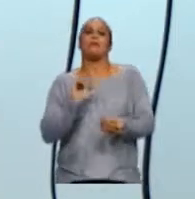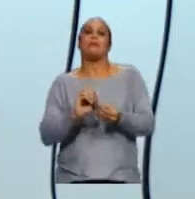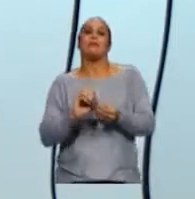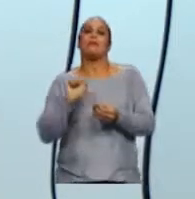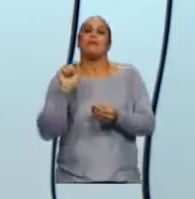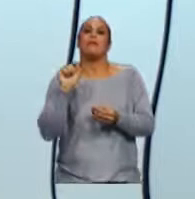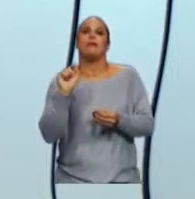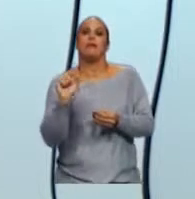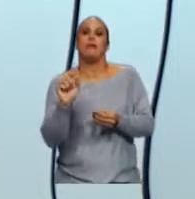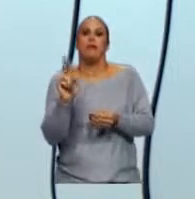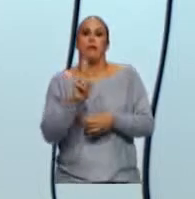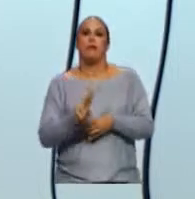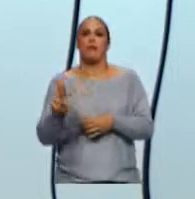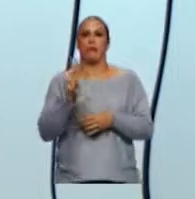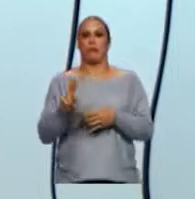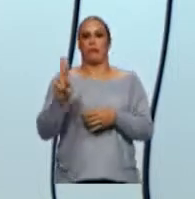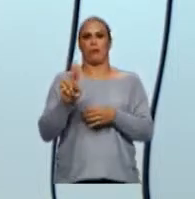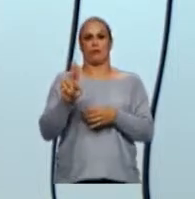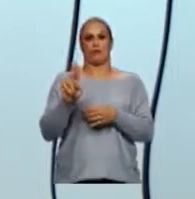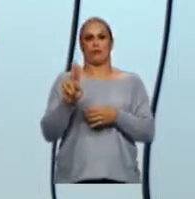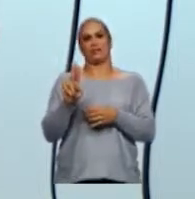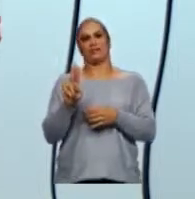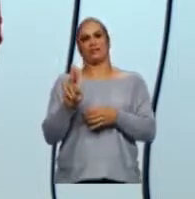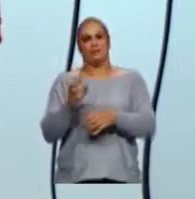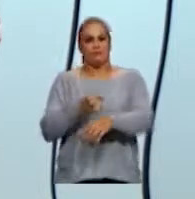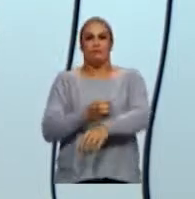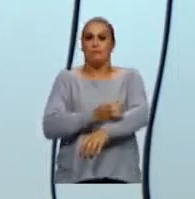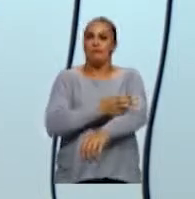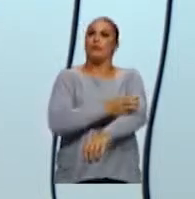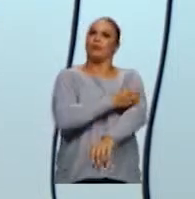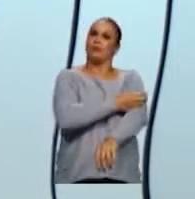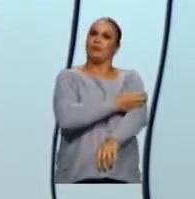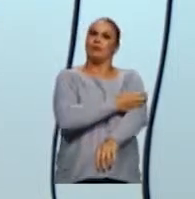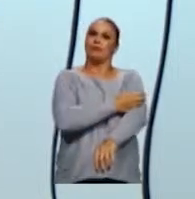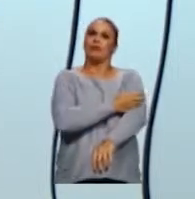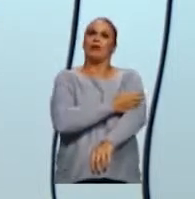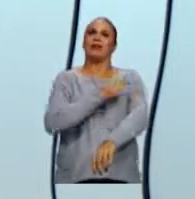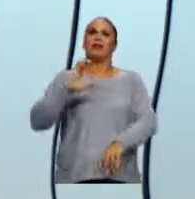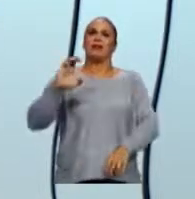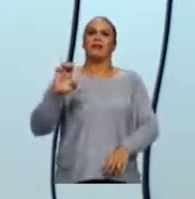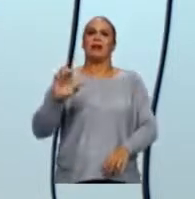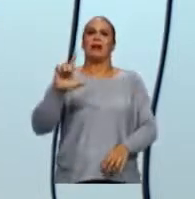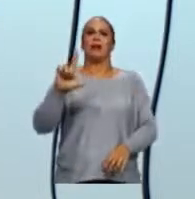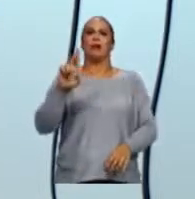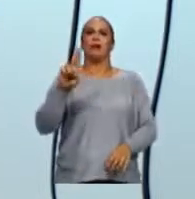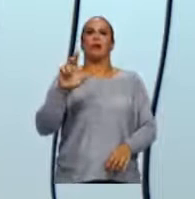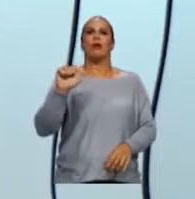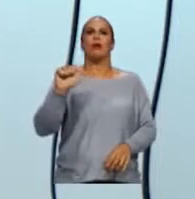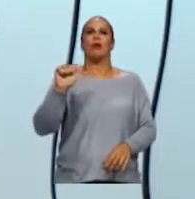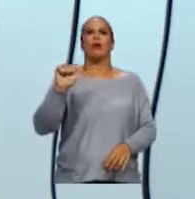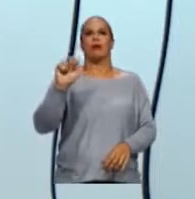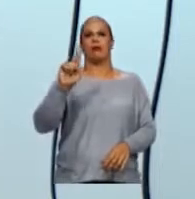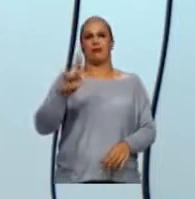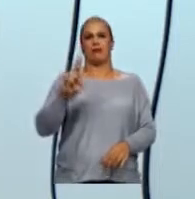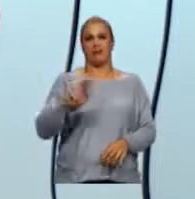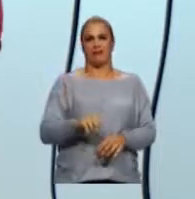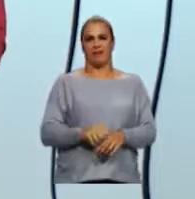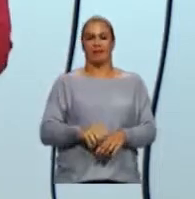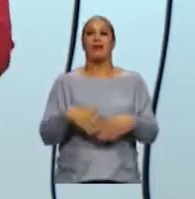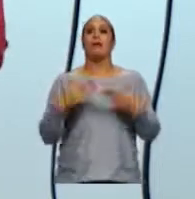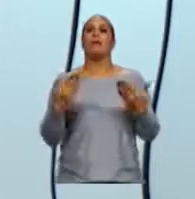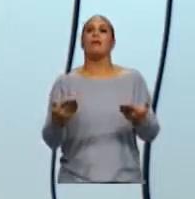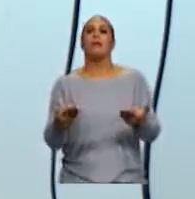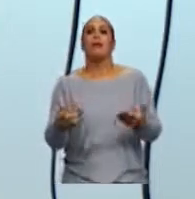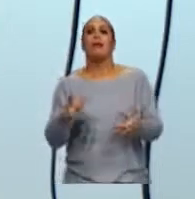a queima, que você já ouviu dizer que existe a respiração celular. A respiração celular é aquela